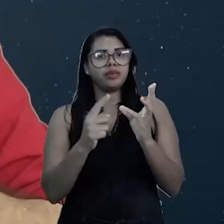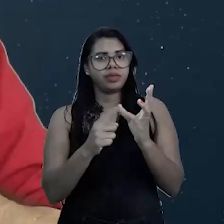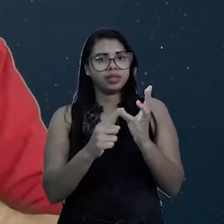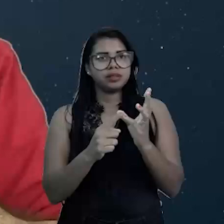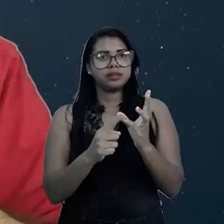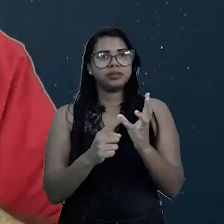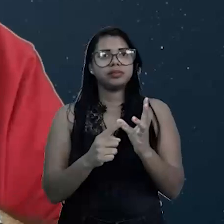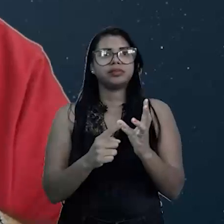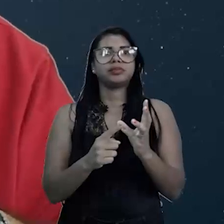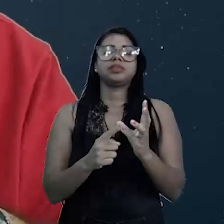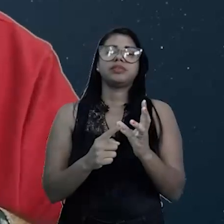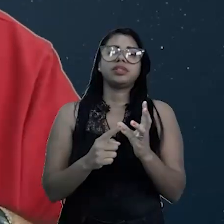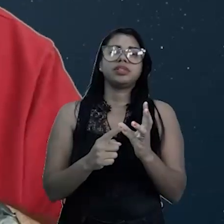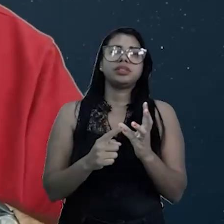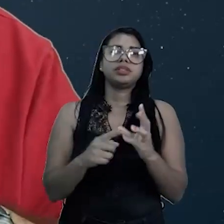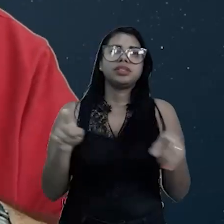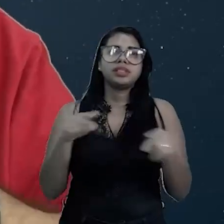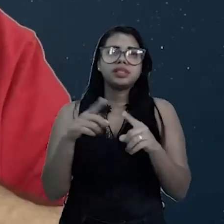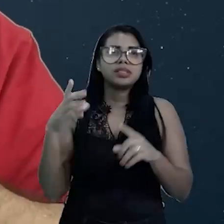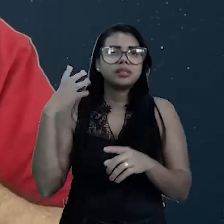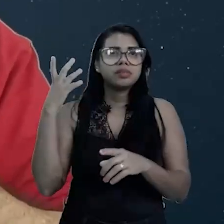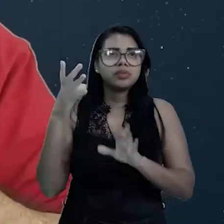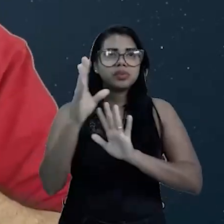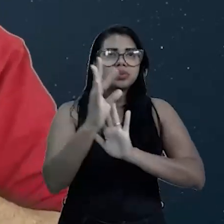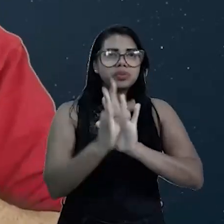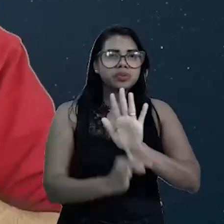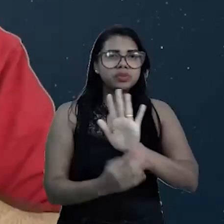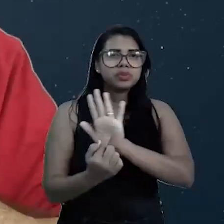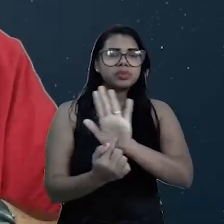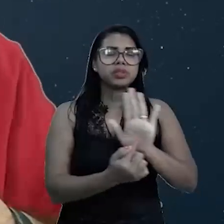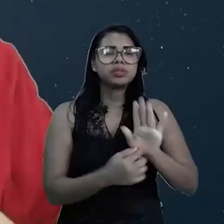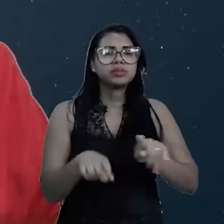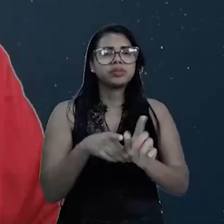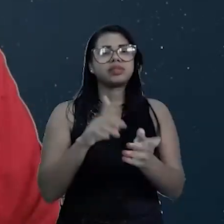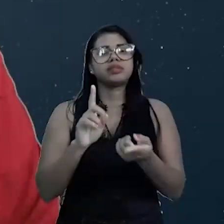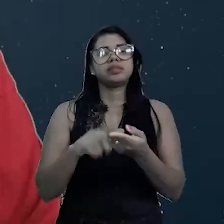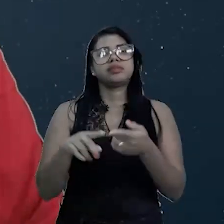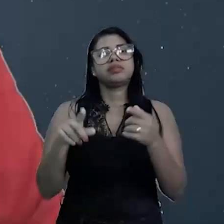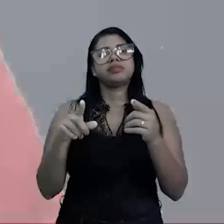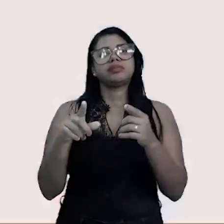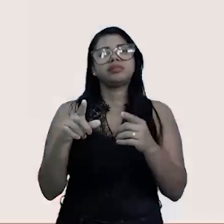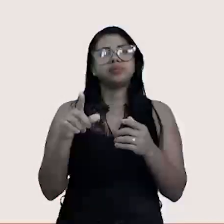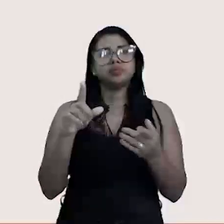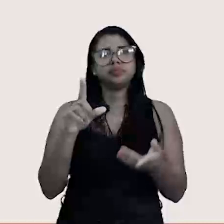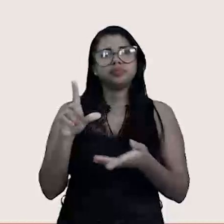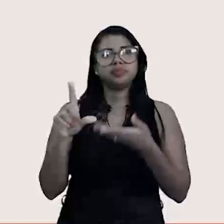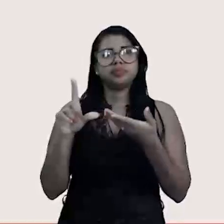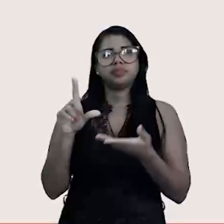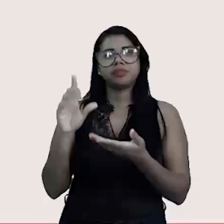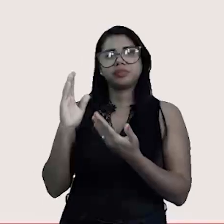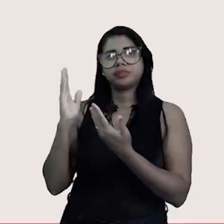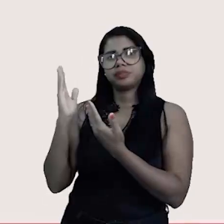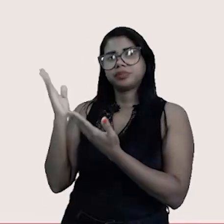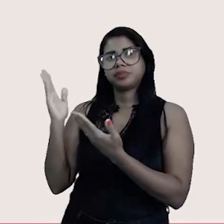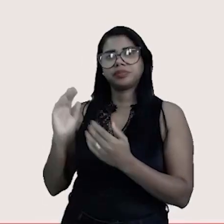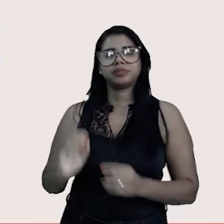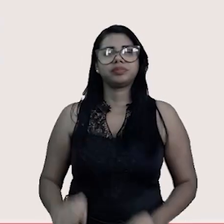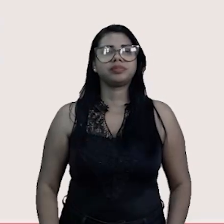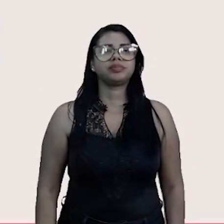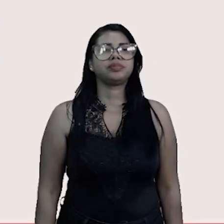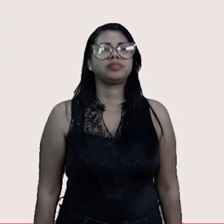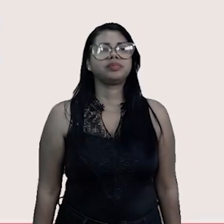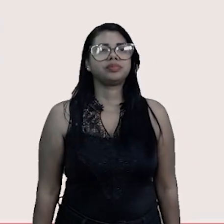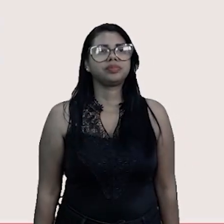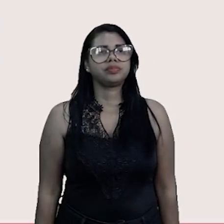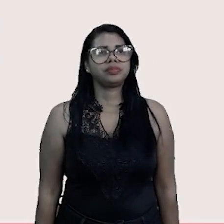ao texto e vai dar expressividade, sim. Então, ó, aliterações e assonância. Dá uma olhada na outra lá. Passa aí, Robertão. Passa